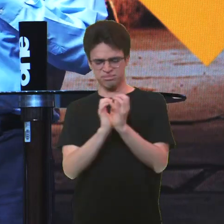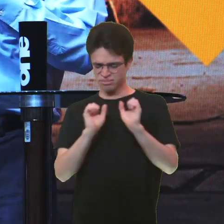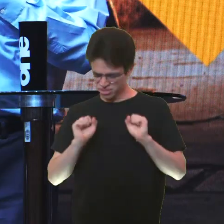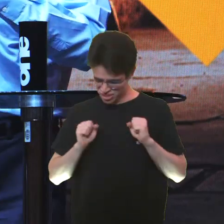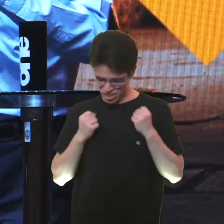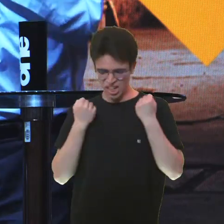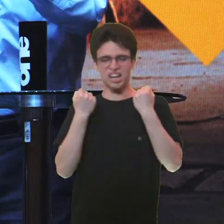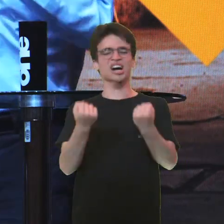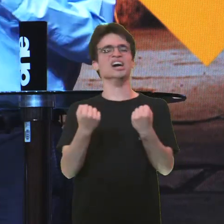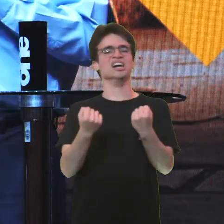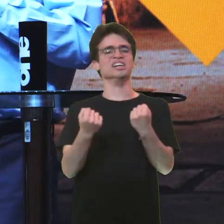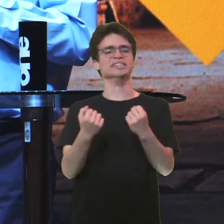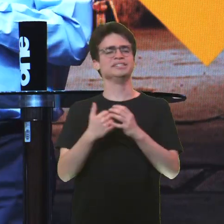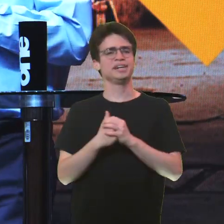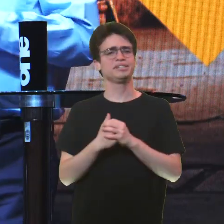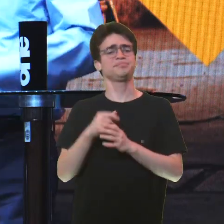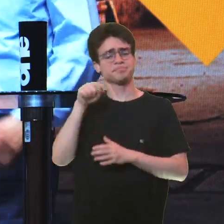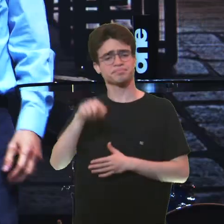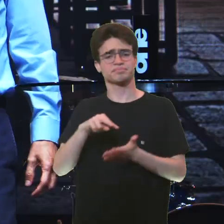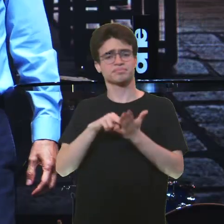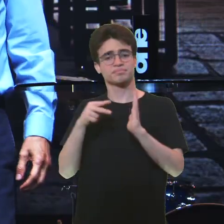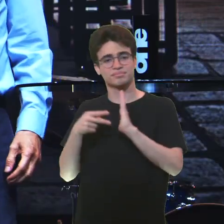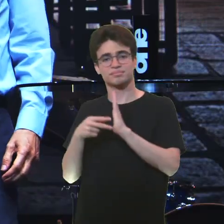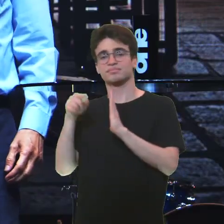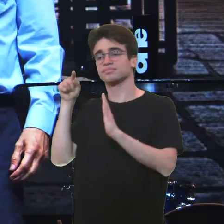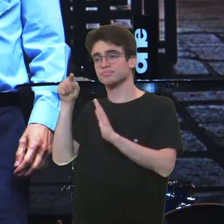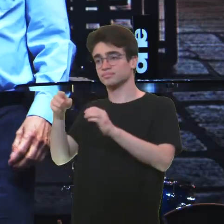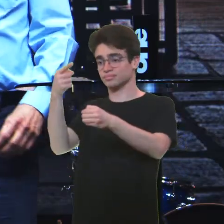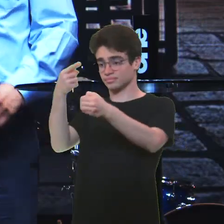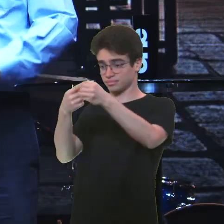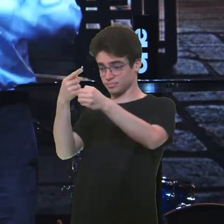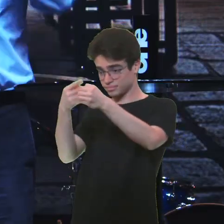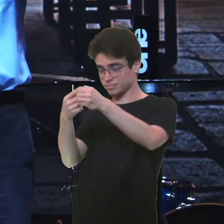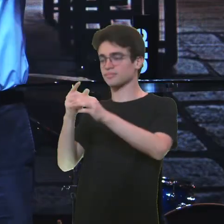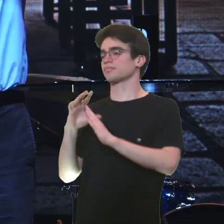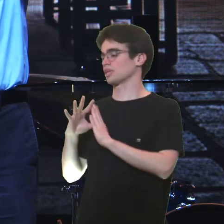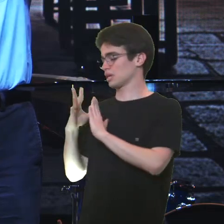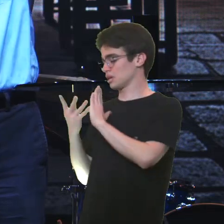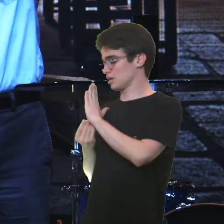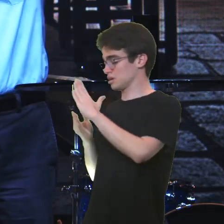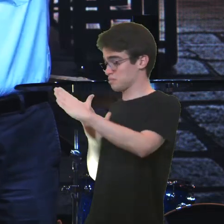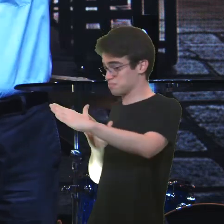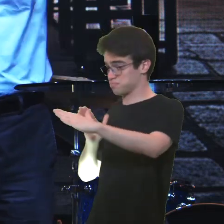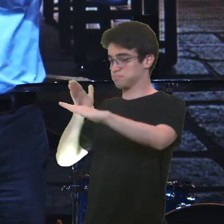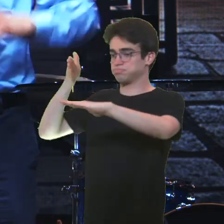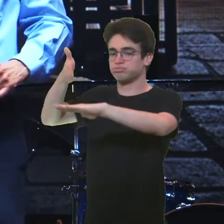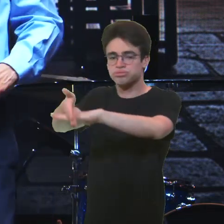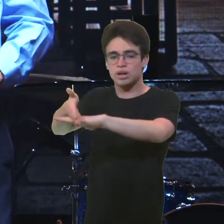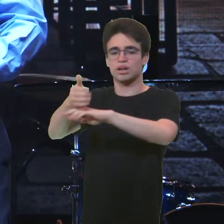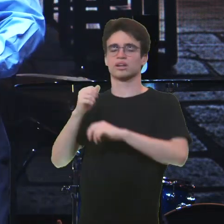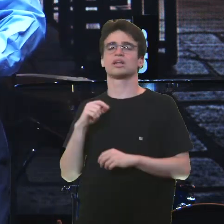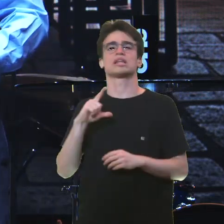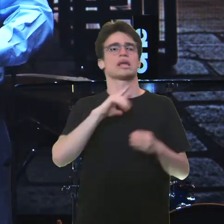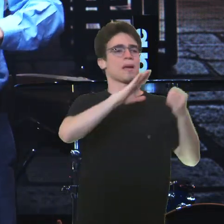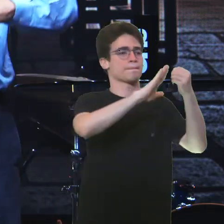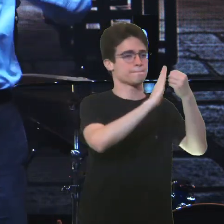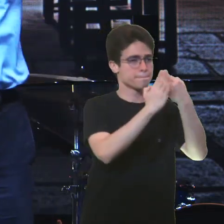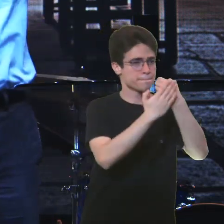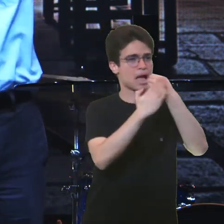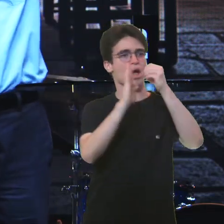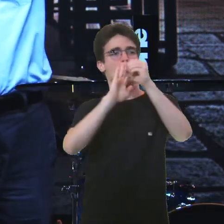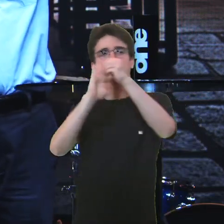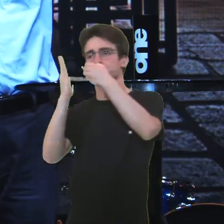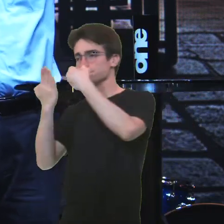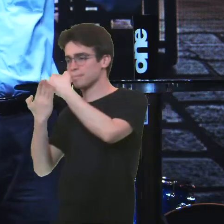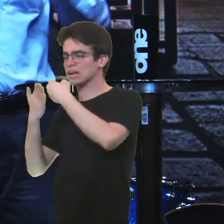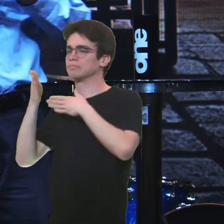es la iglesia penetrando la ciudad, se trata da igreja penetrando na cidade, pasando de barrio en barrio, passando de bairro em bairro,